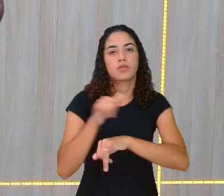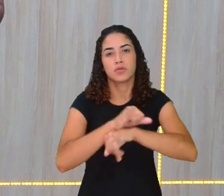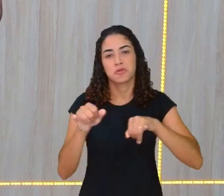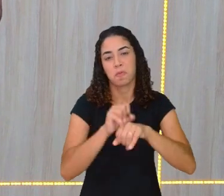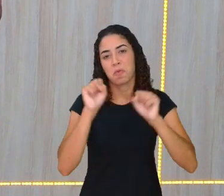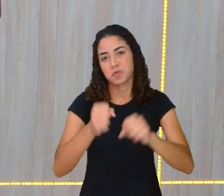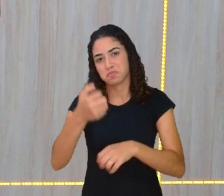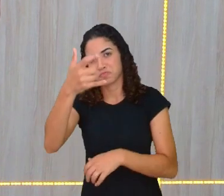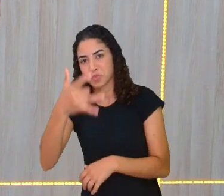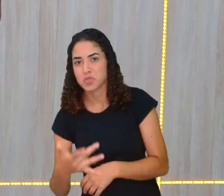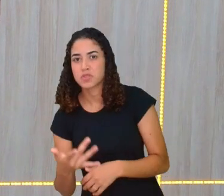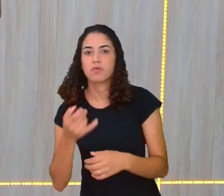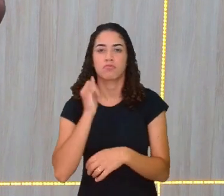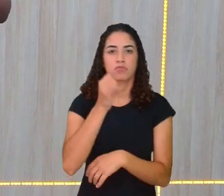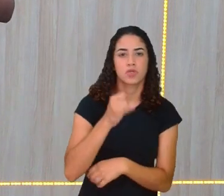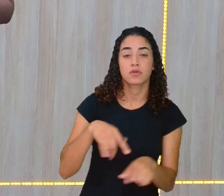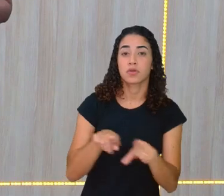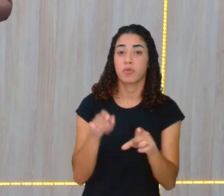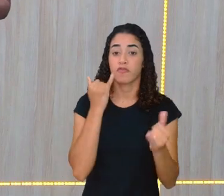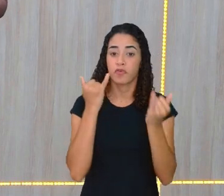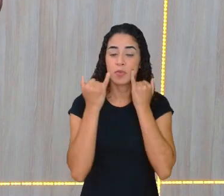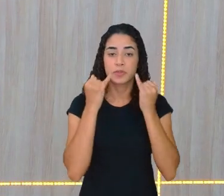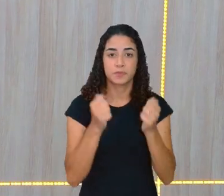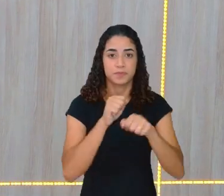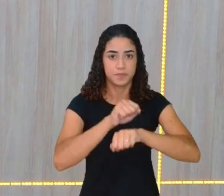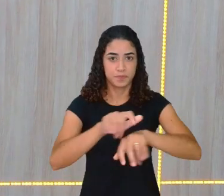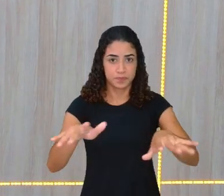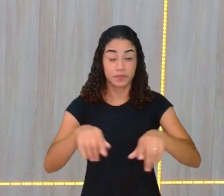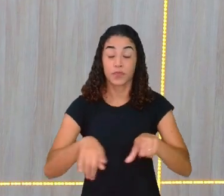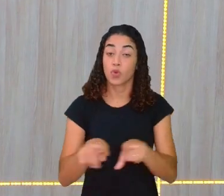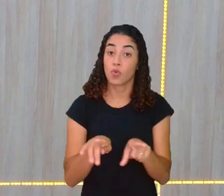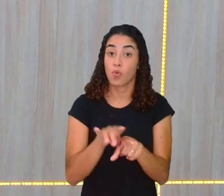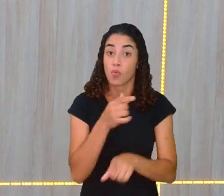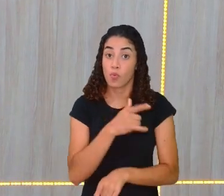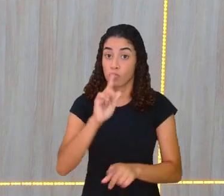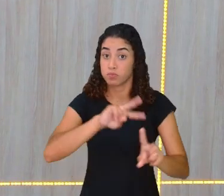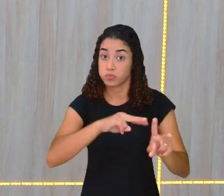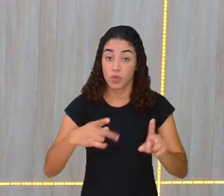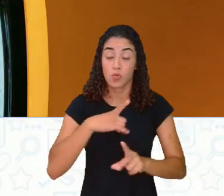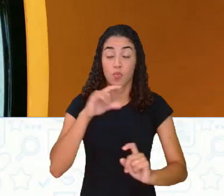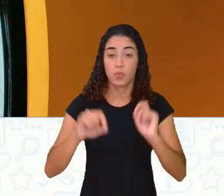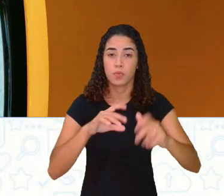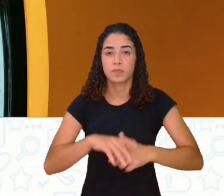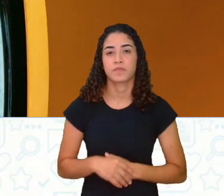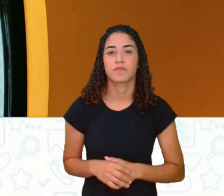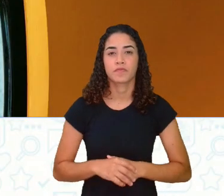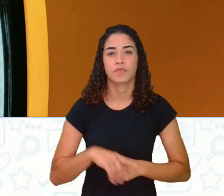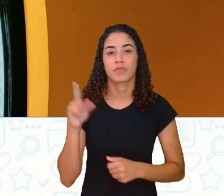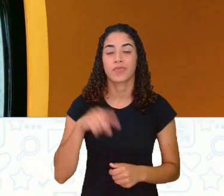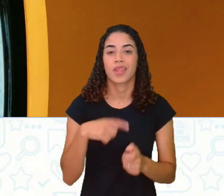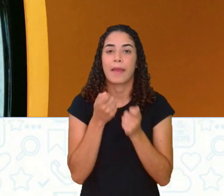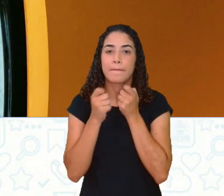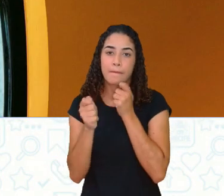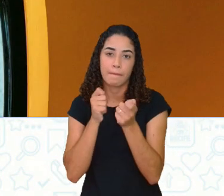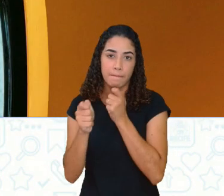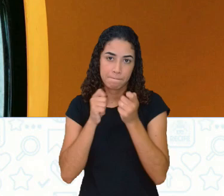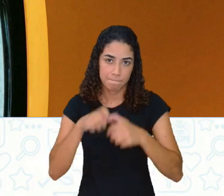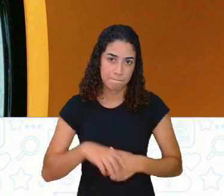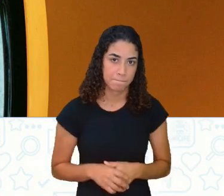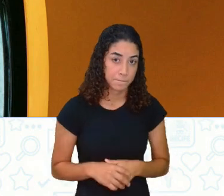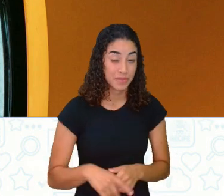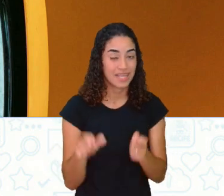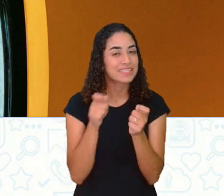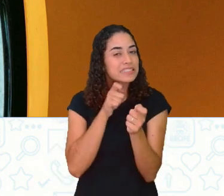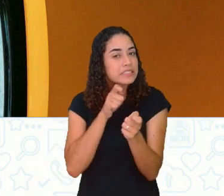e na passagem de informações. Qual é um outro recurso que eu também tenho aqui? Eu também tenho as entrevistas.